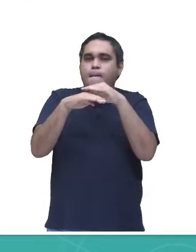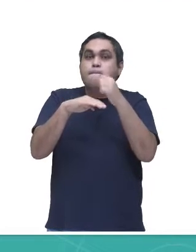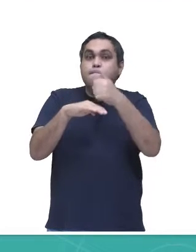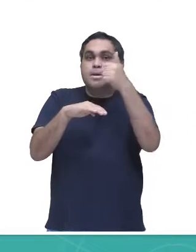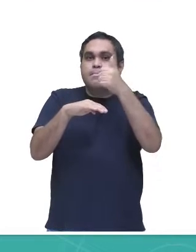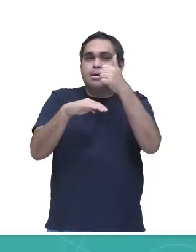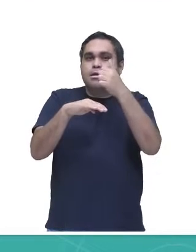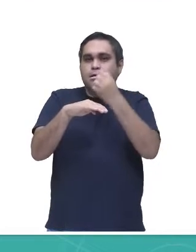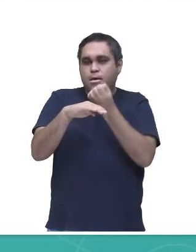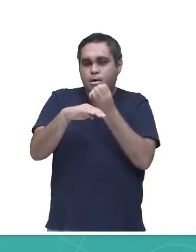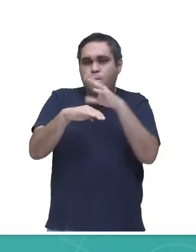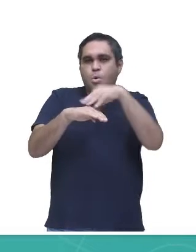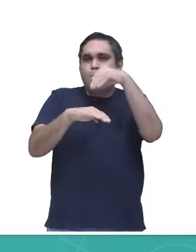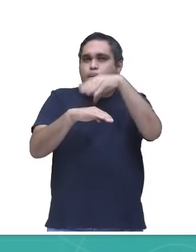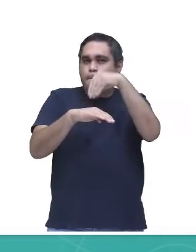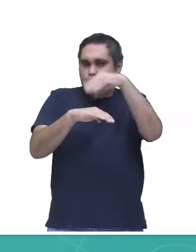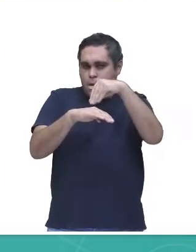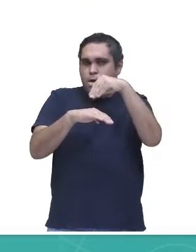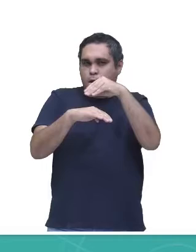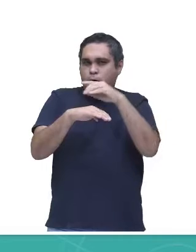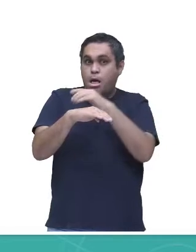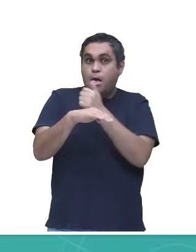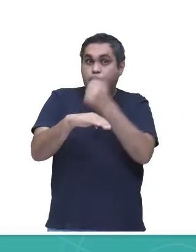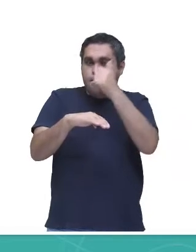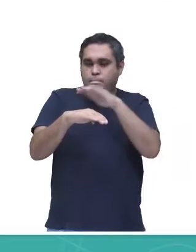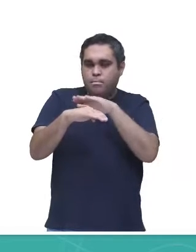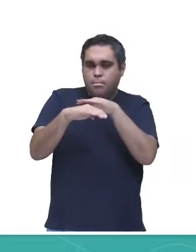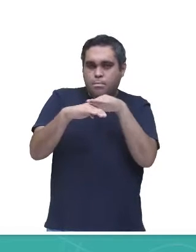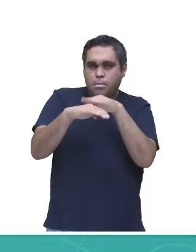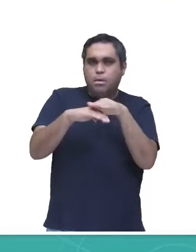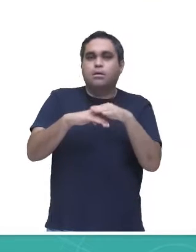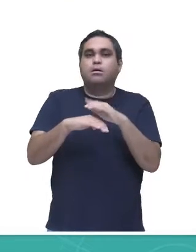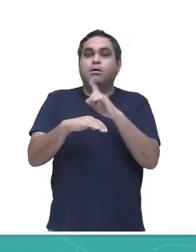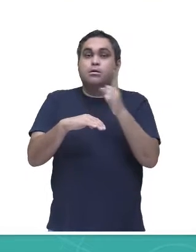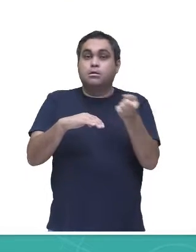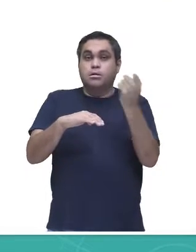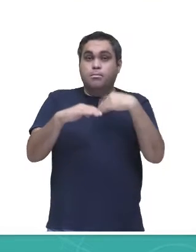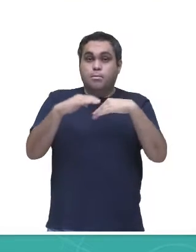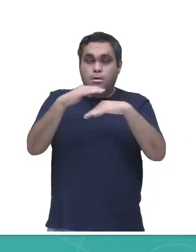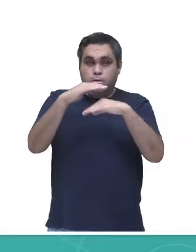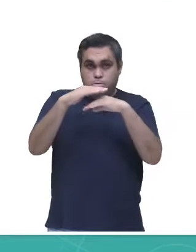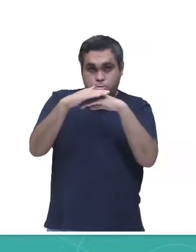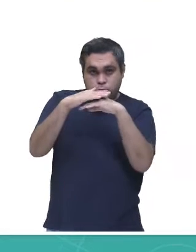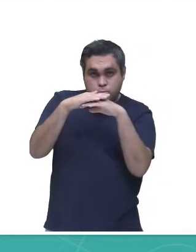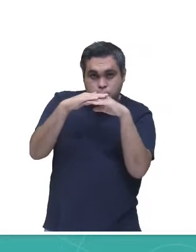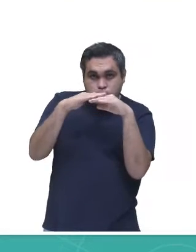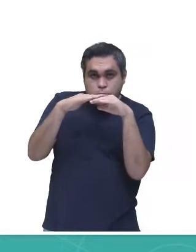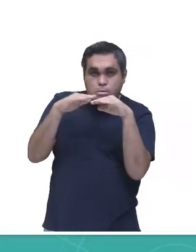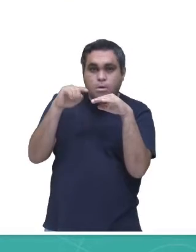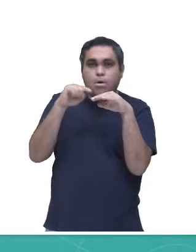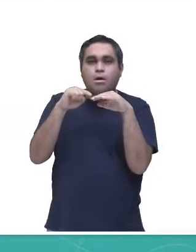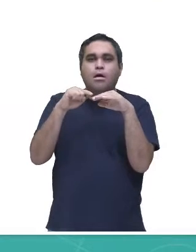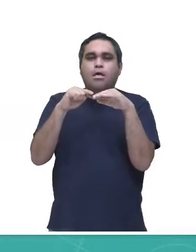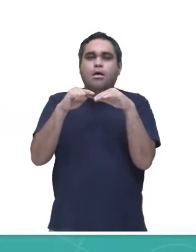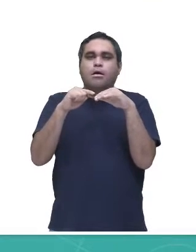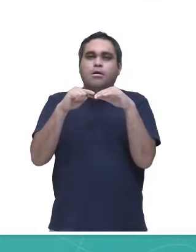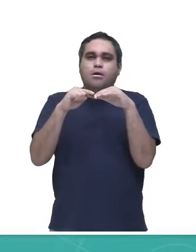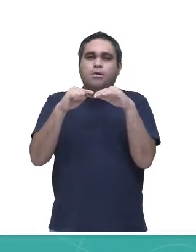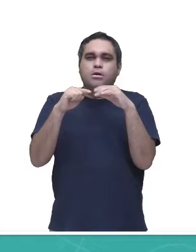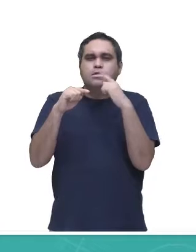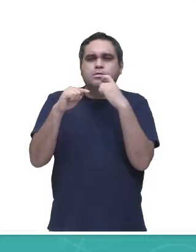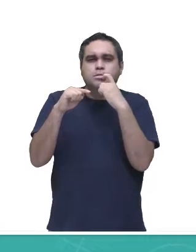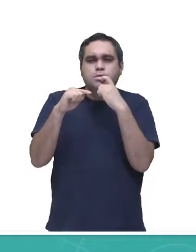dos pelos, por exemplo. E aqui, nessa parte mais interna, a gente vai observar os vasos sanguíneos, né,